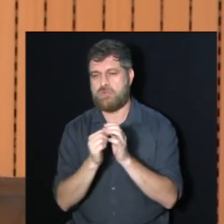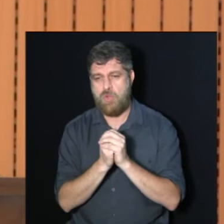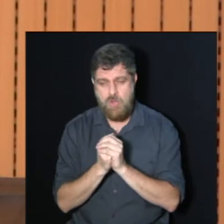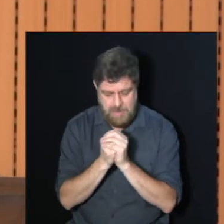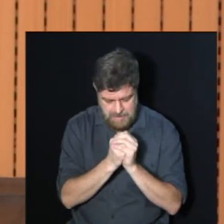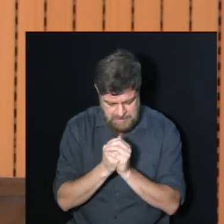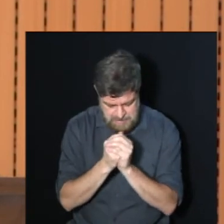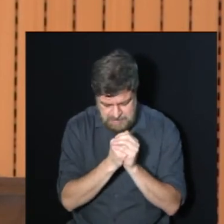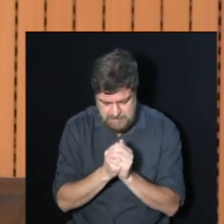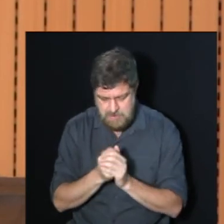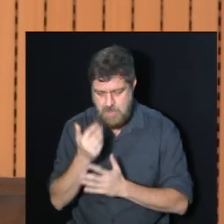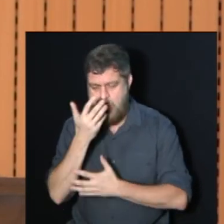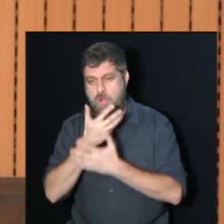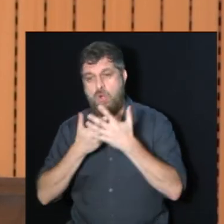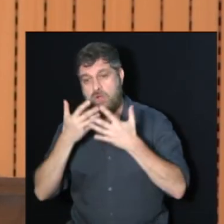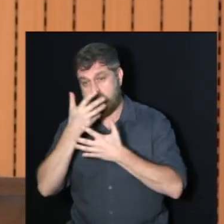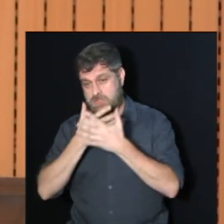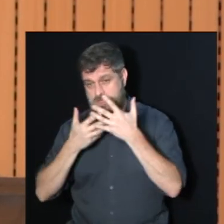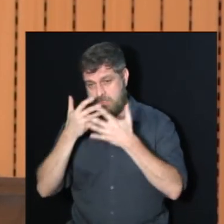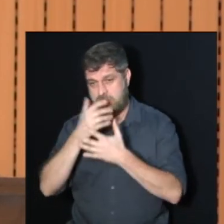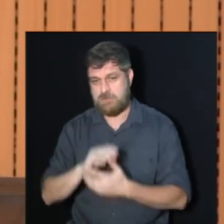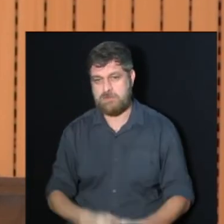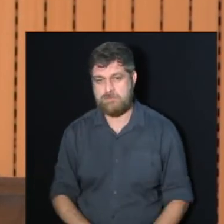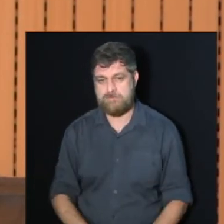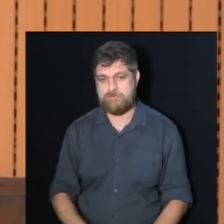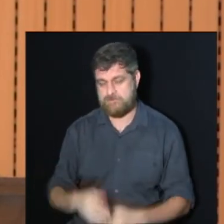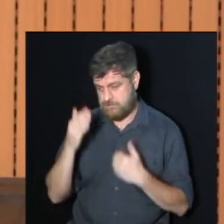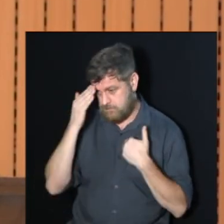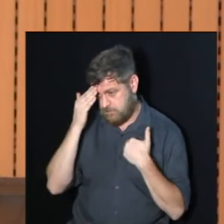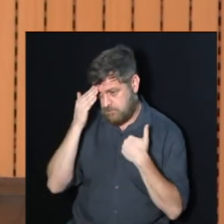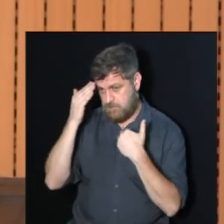preces ou de cânticos sagrados. Para agradecer